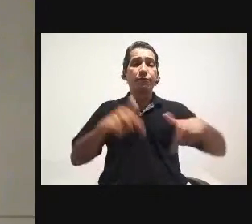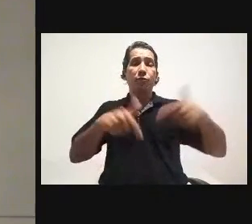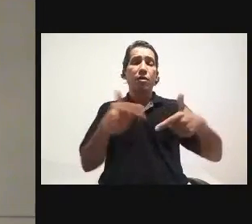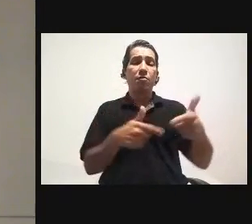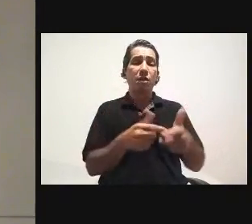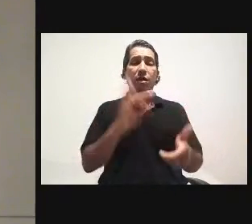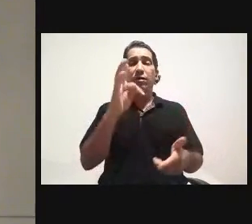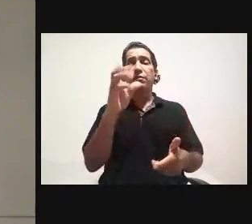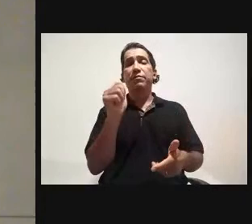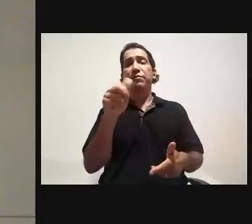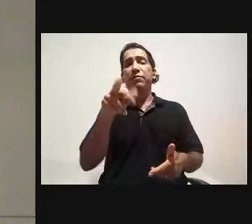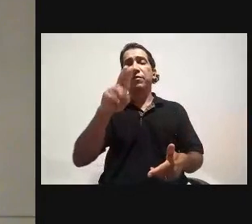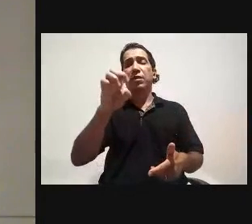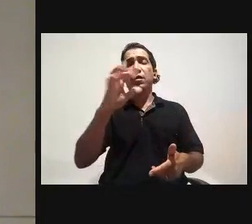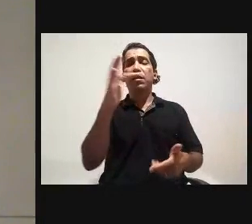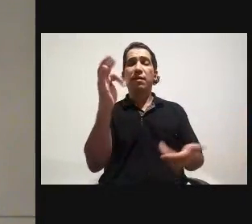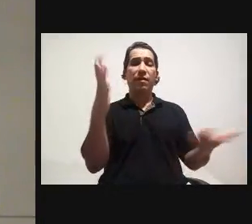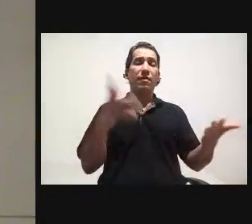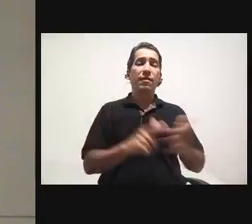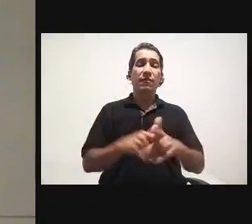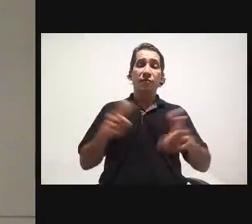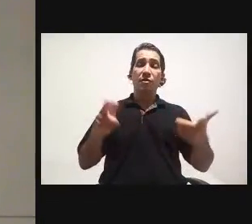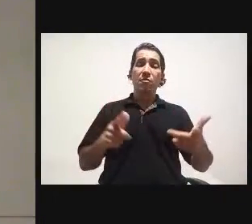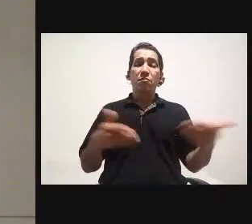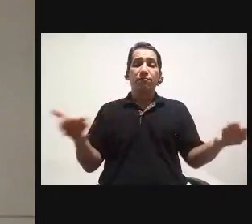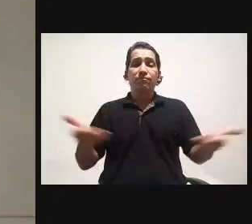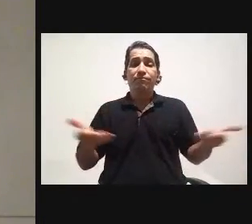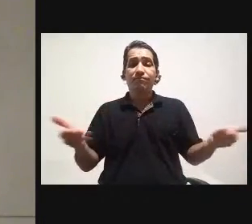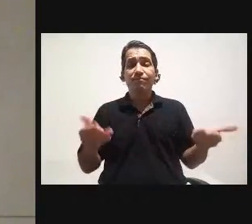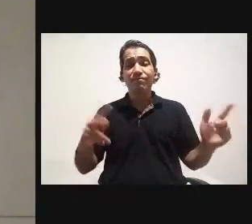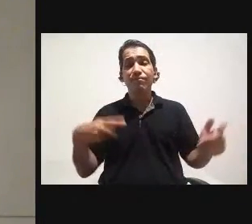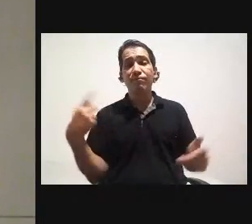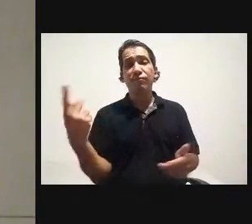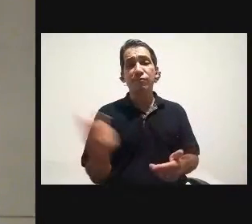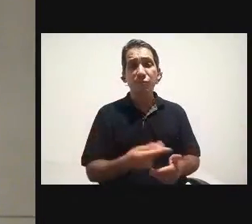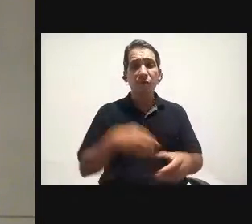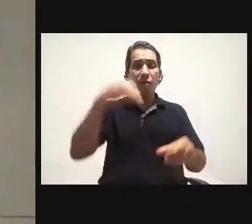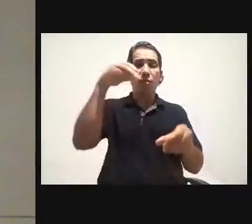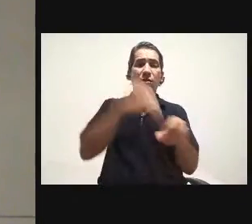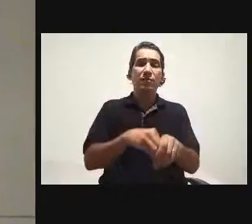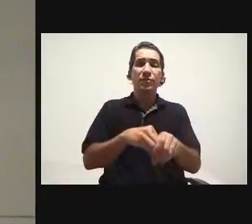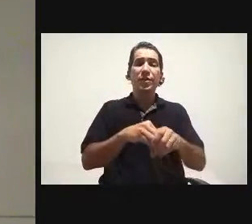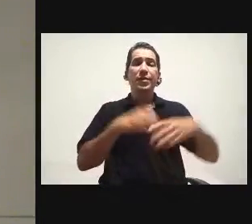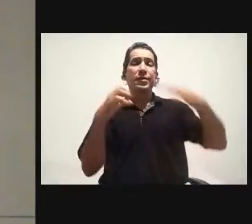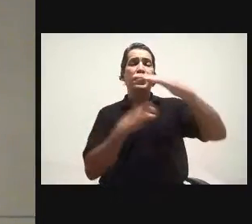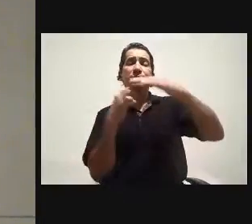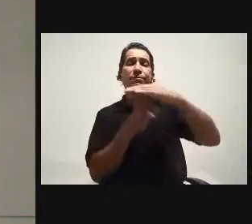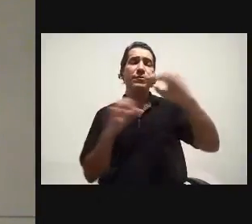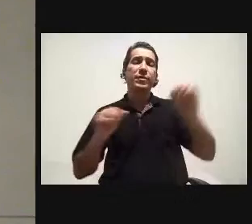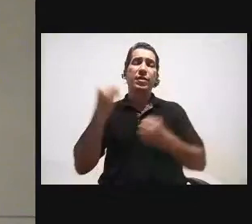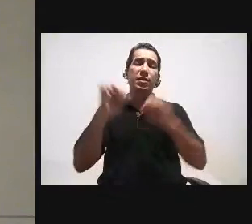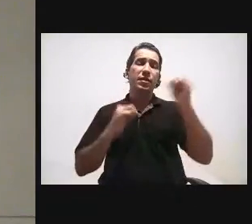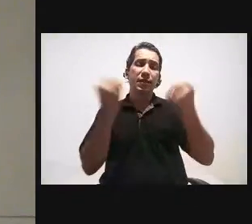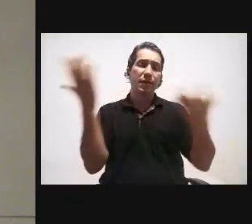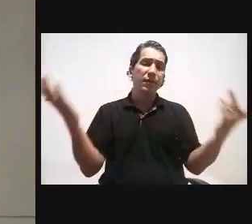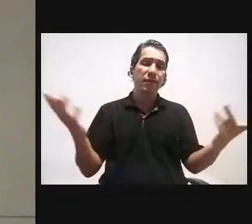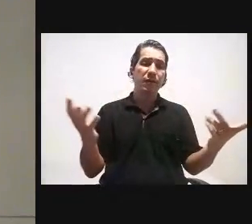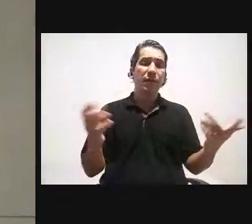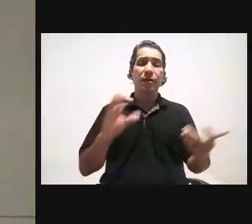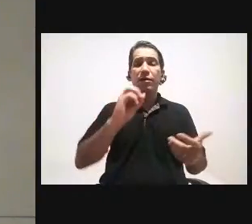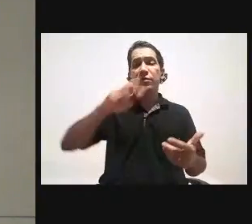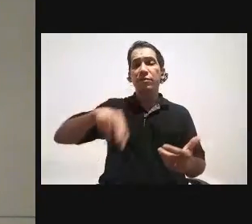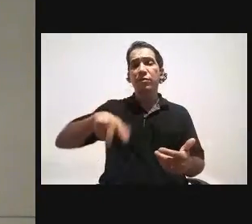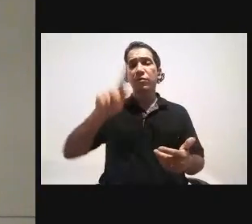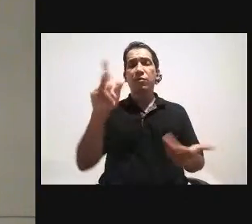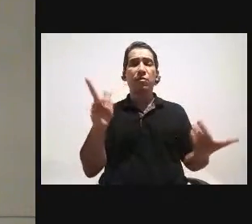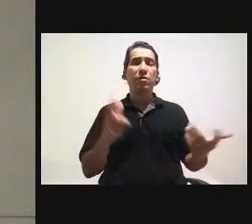falando, os processos que nós temos hoje nas organizações, por exemplo, os processos organizacionais da Universidade Federal